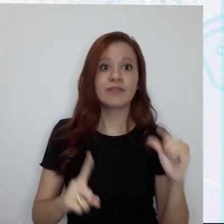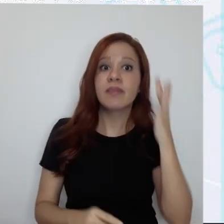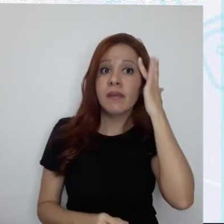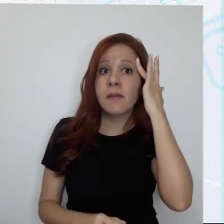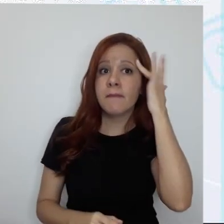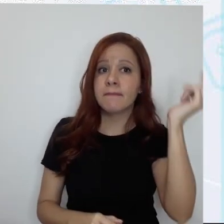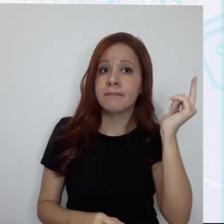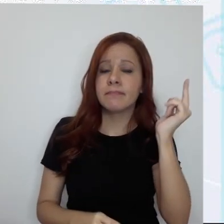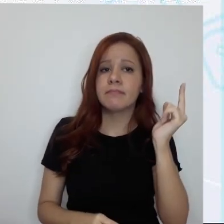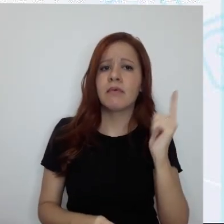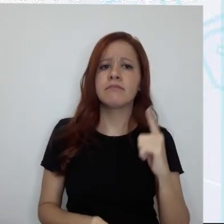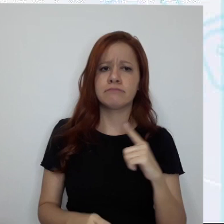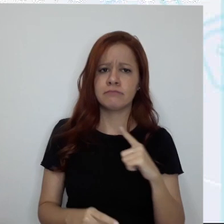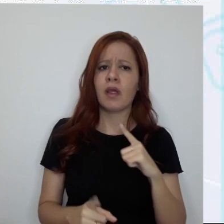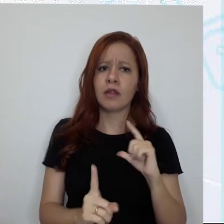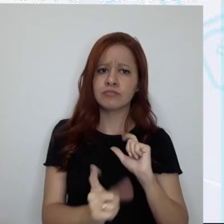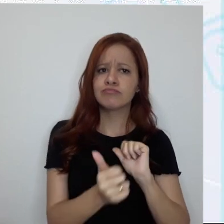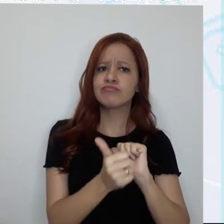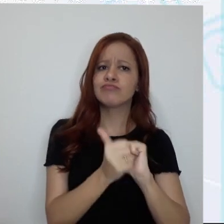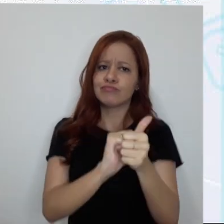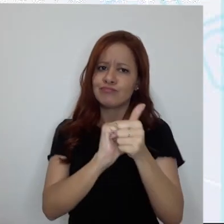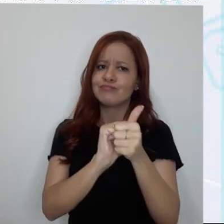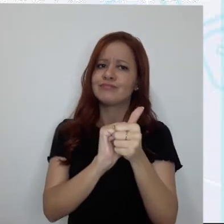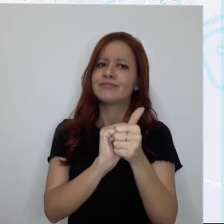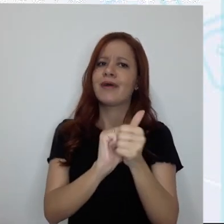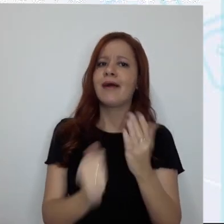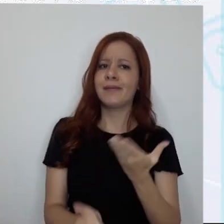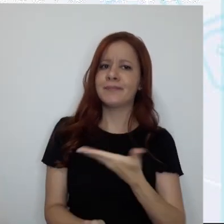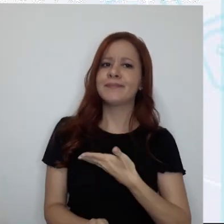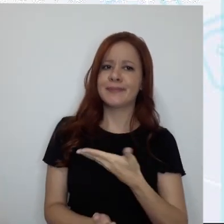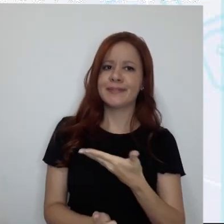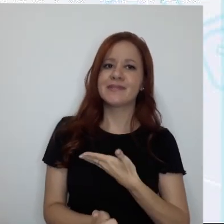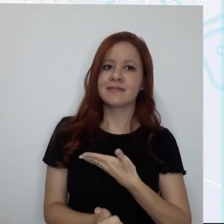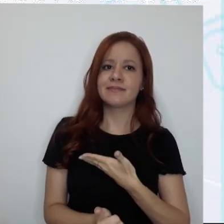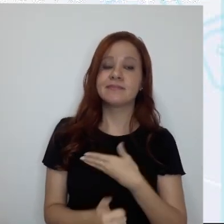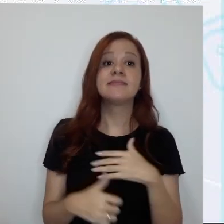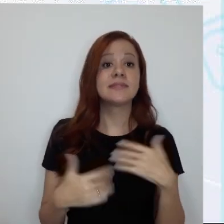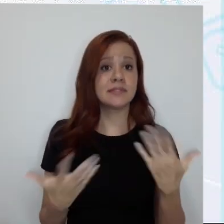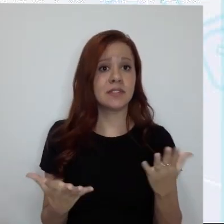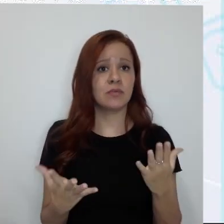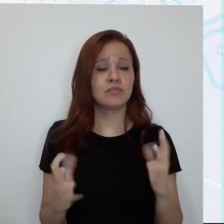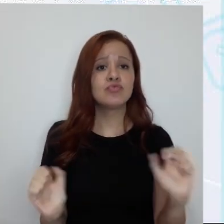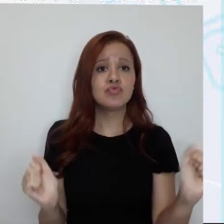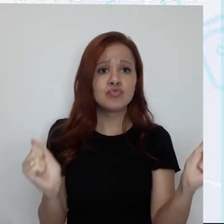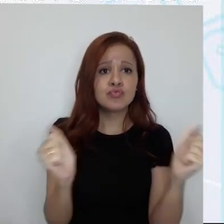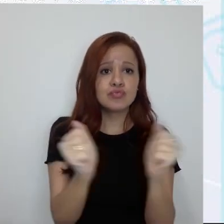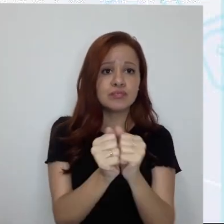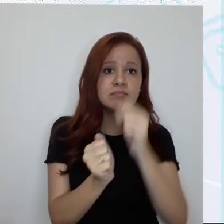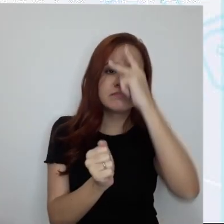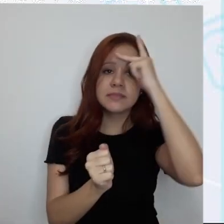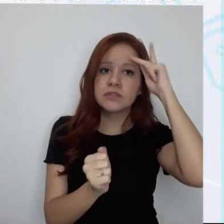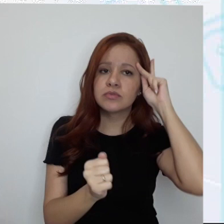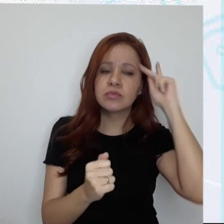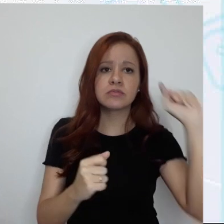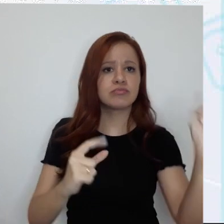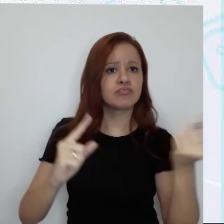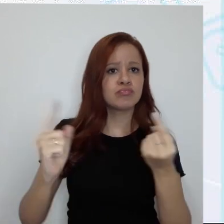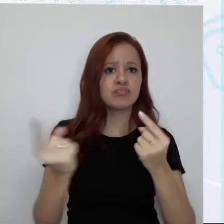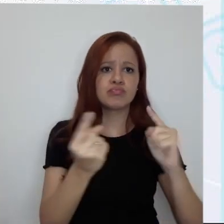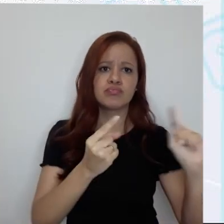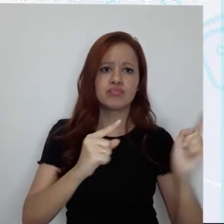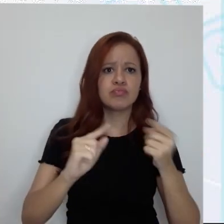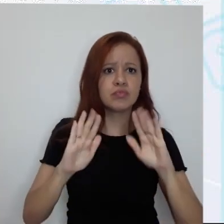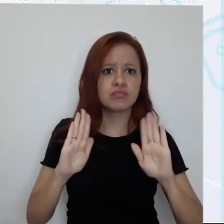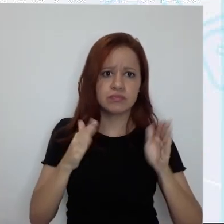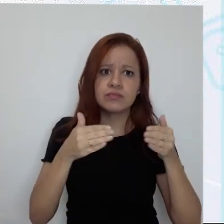Amanhã tem o jogo de futebol com os amigos. Sempre que nos juntamos com outras pessoas para o